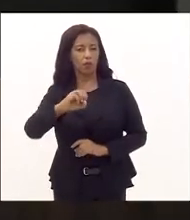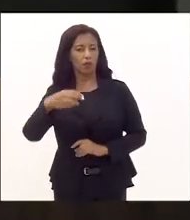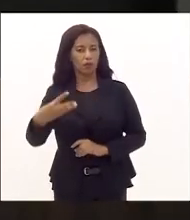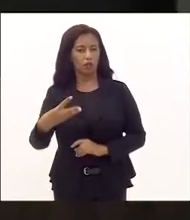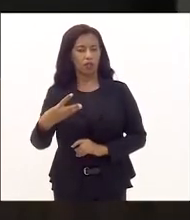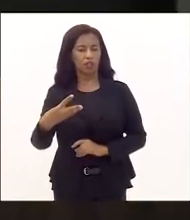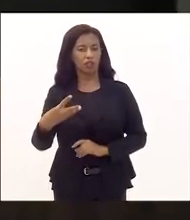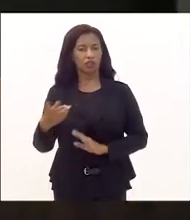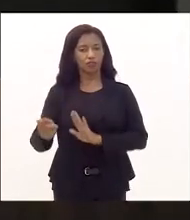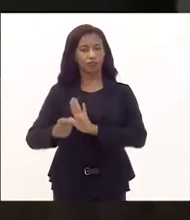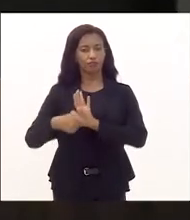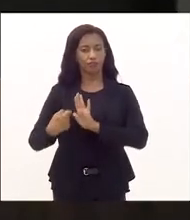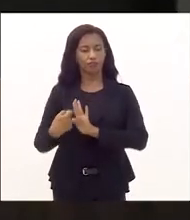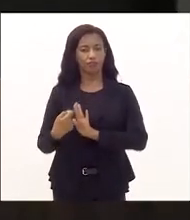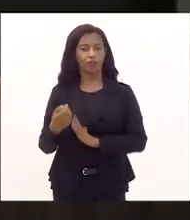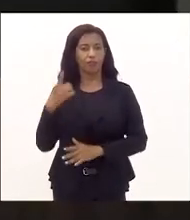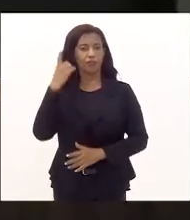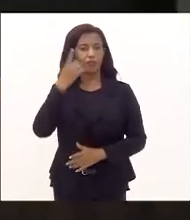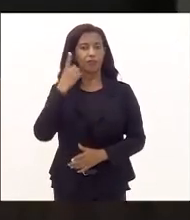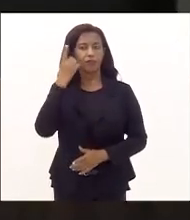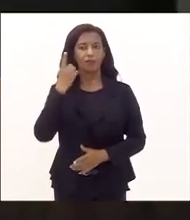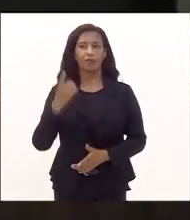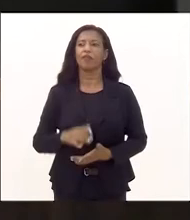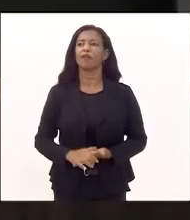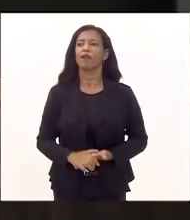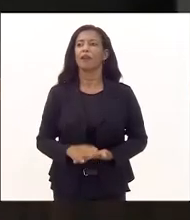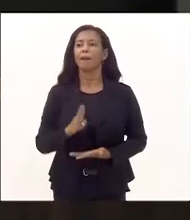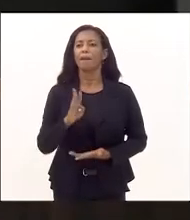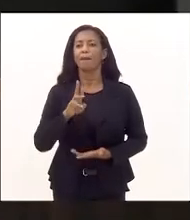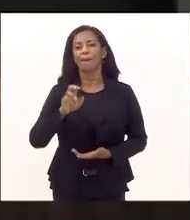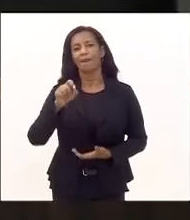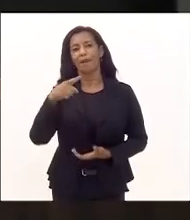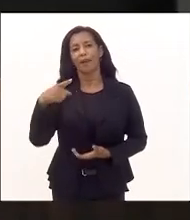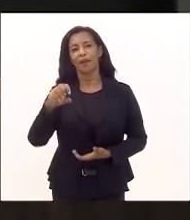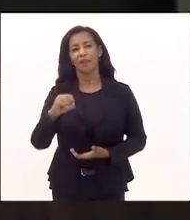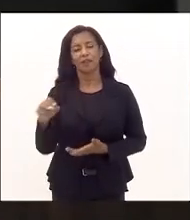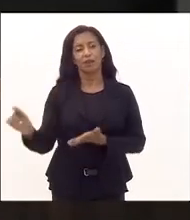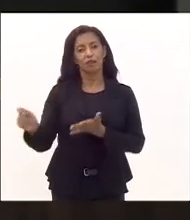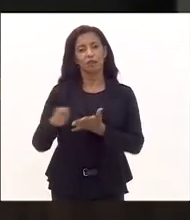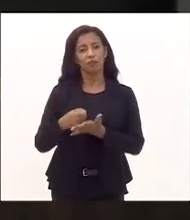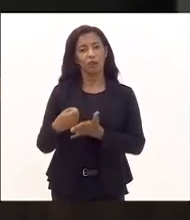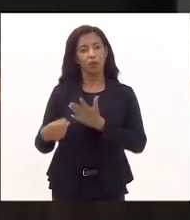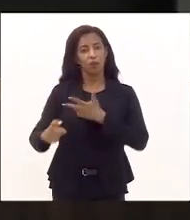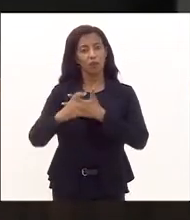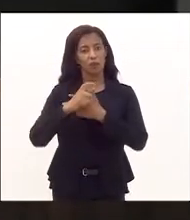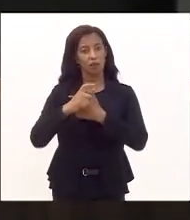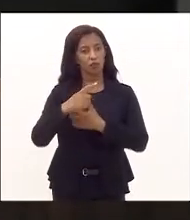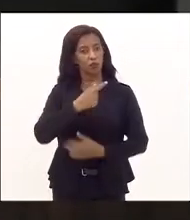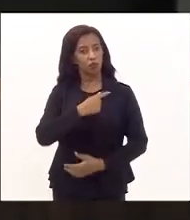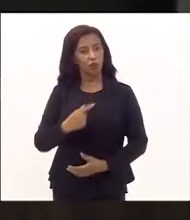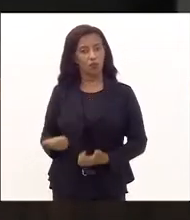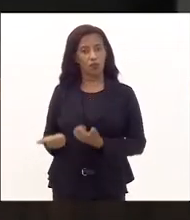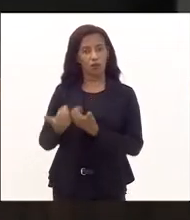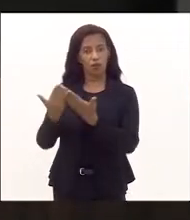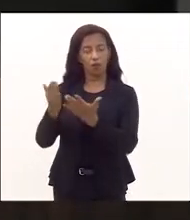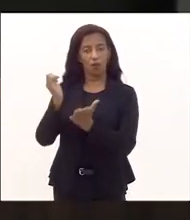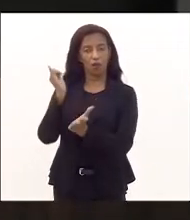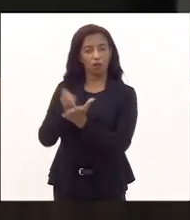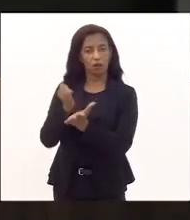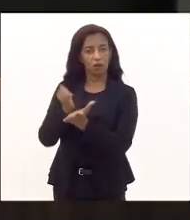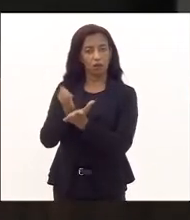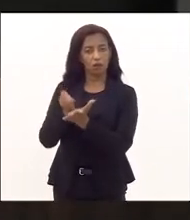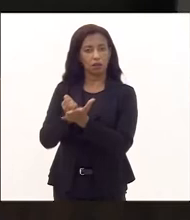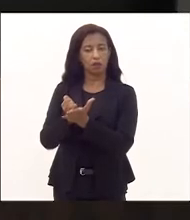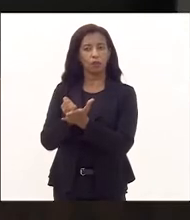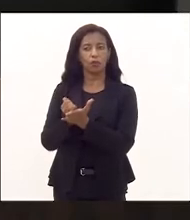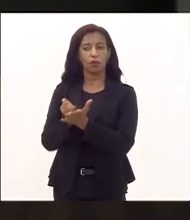3203-2020, de autoria do querido deputado Brazão, que autoriza o Poder Executivo a conceder isenção de tributos estaduais